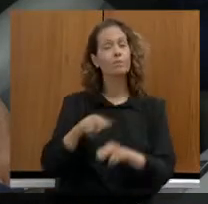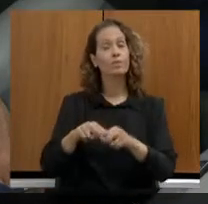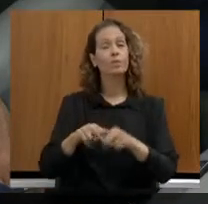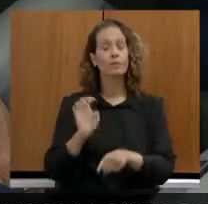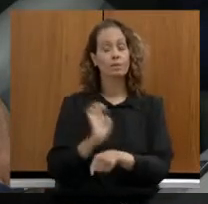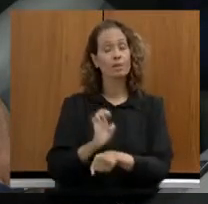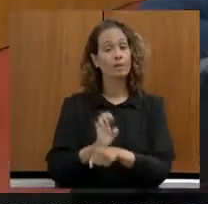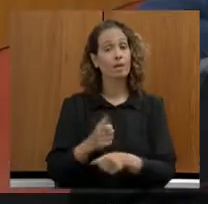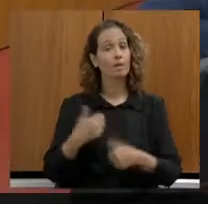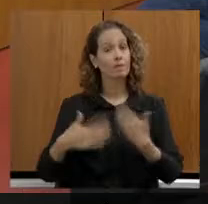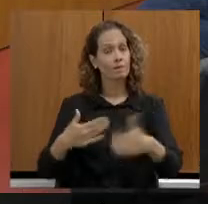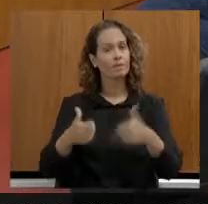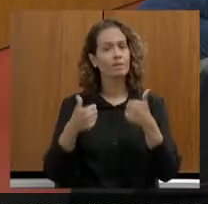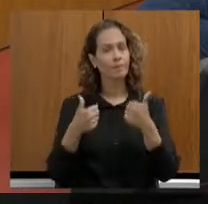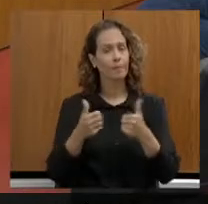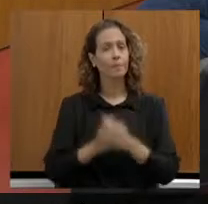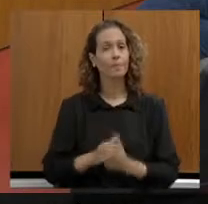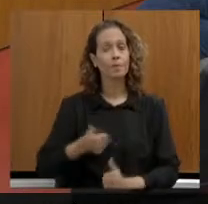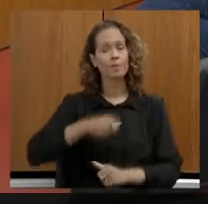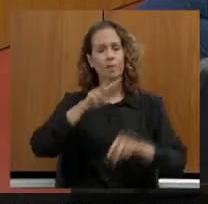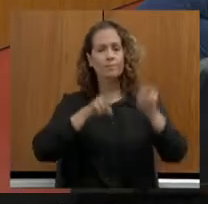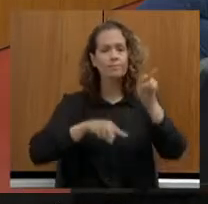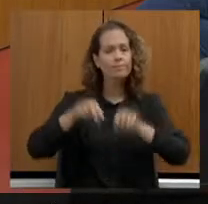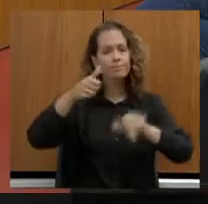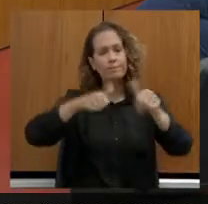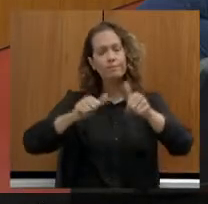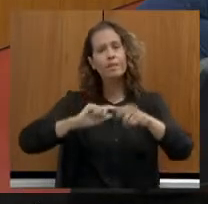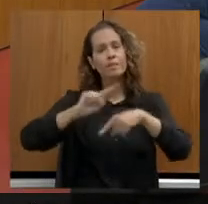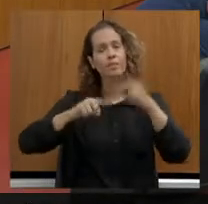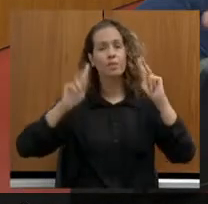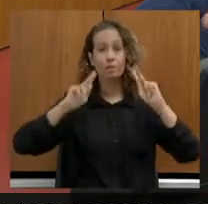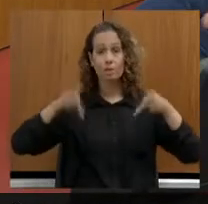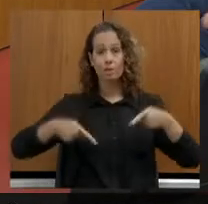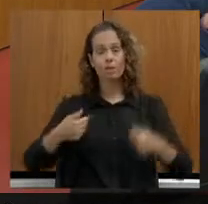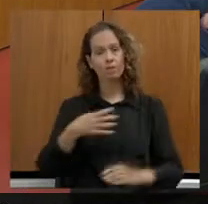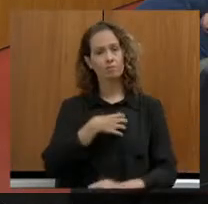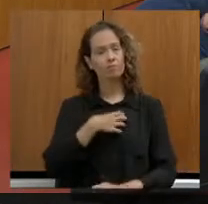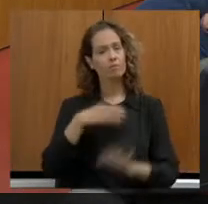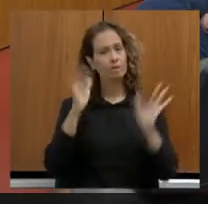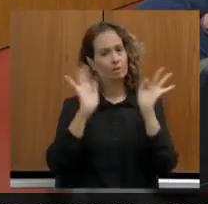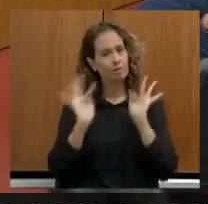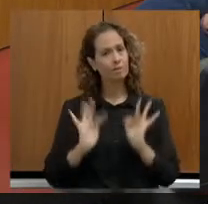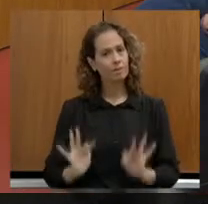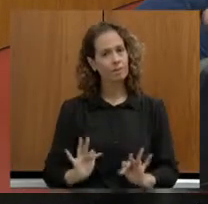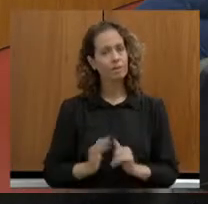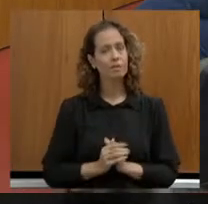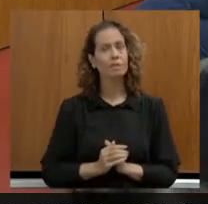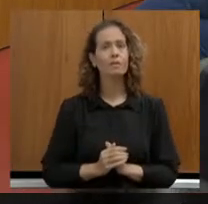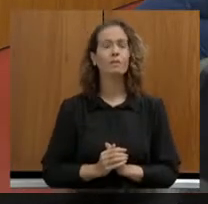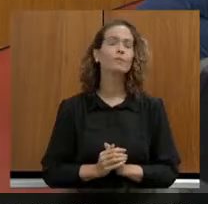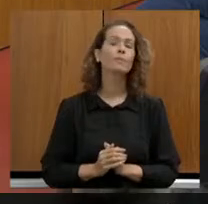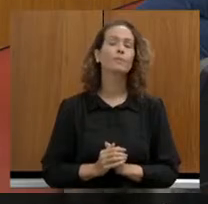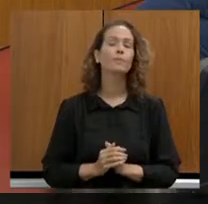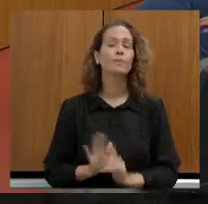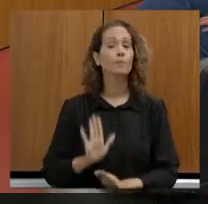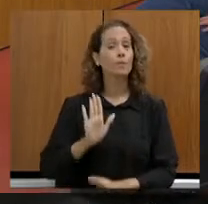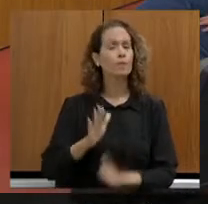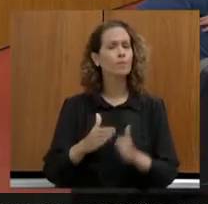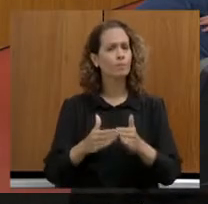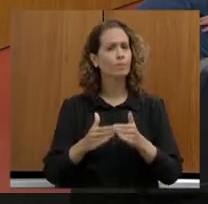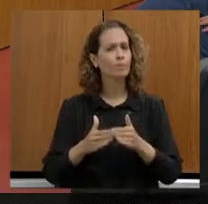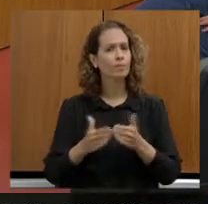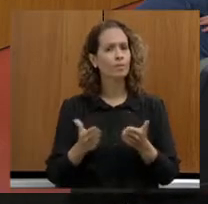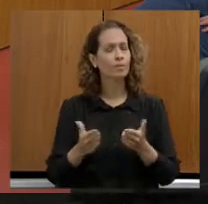primeiro avalia para depois reconhecer né então eu fico muito feliz mas não por